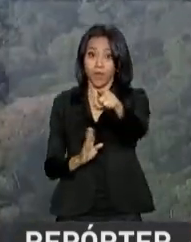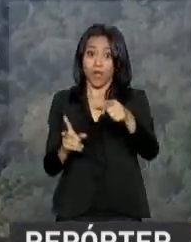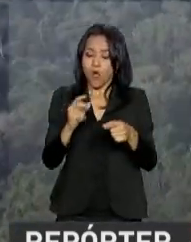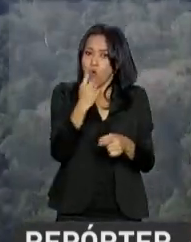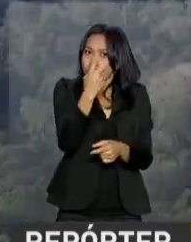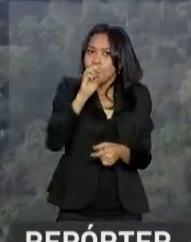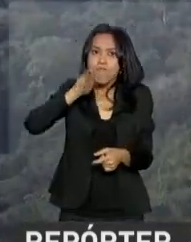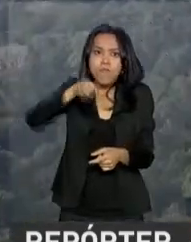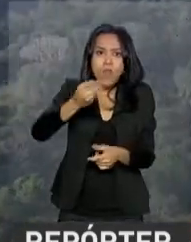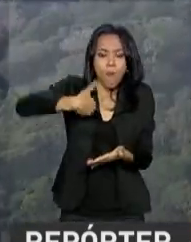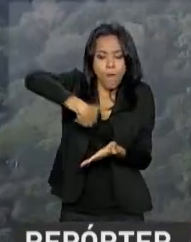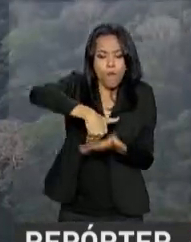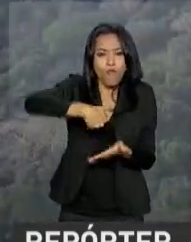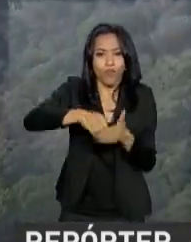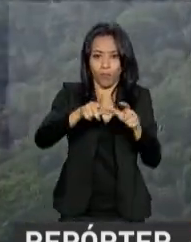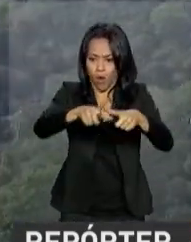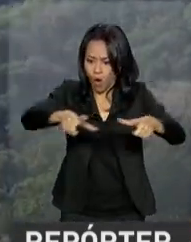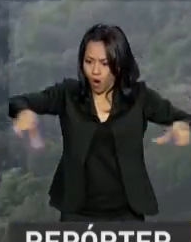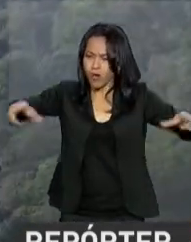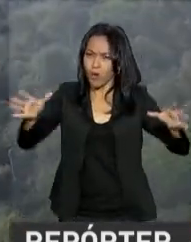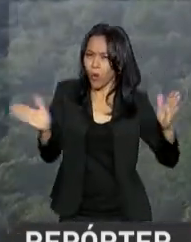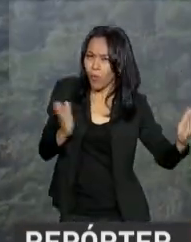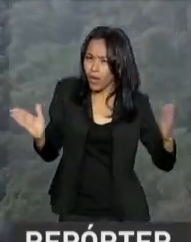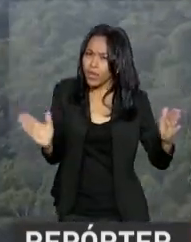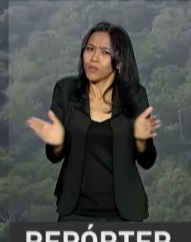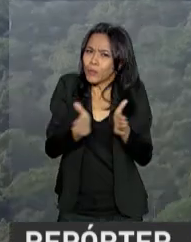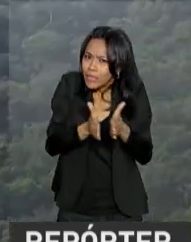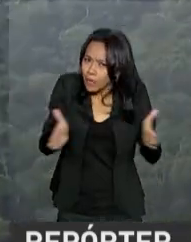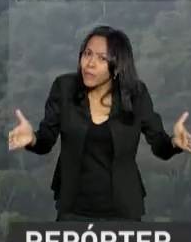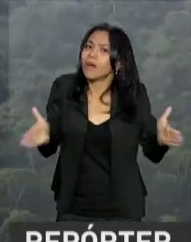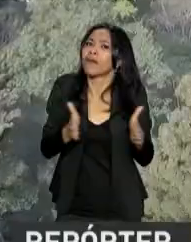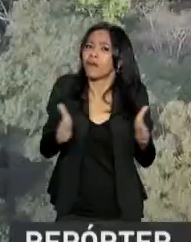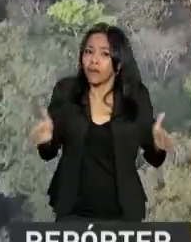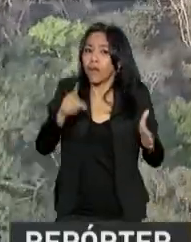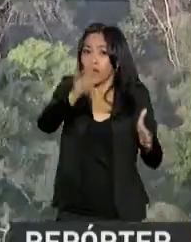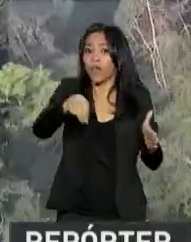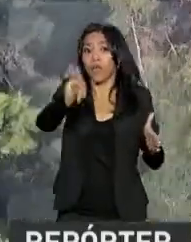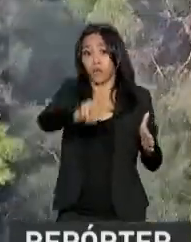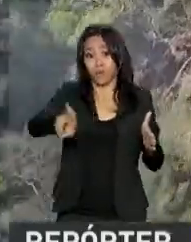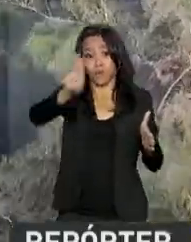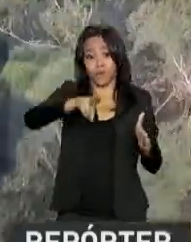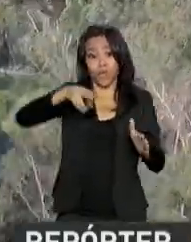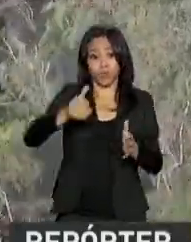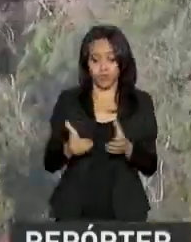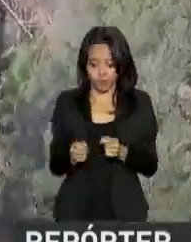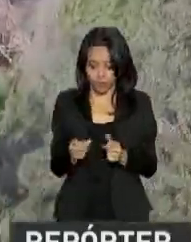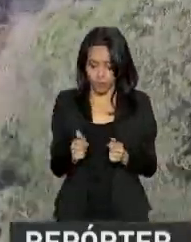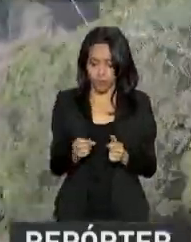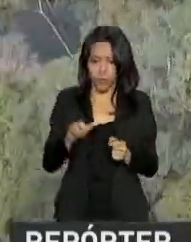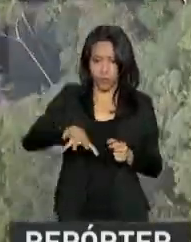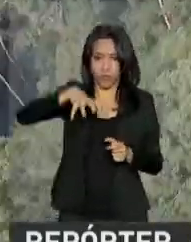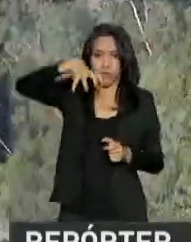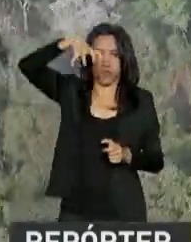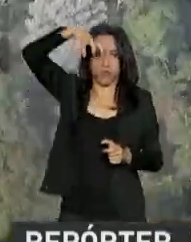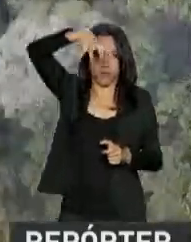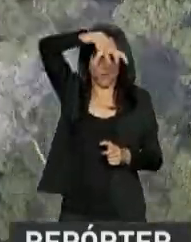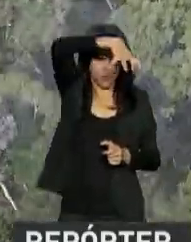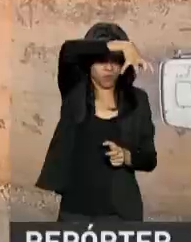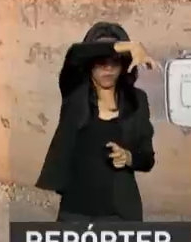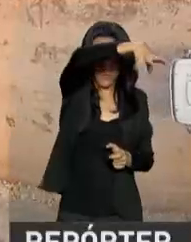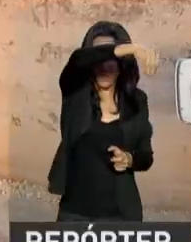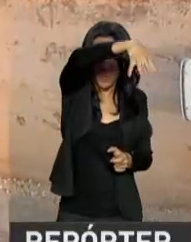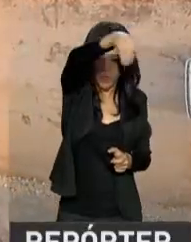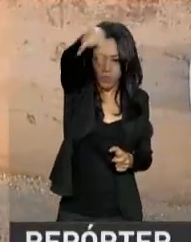futebol esta é a área da floresta amazônica que os drones utilizados pelo serviço florestal brasileiro vão conseguir monitorar